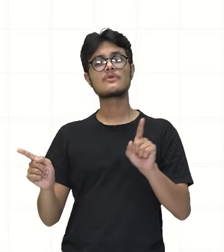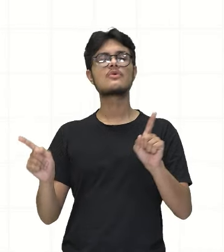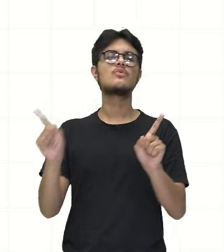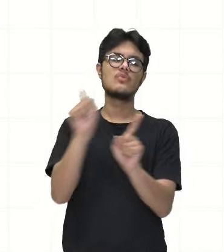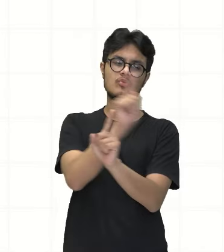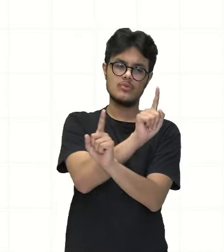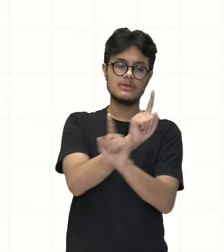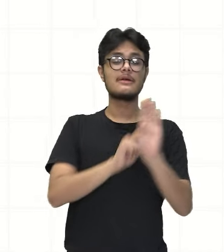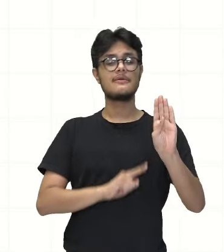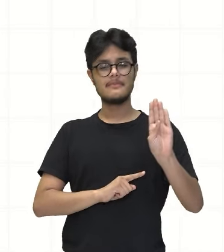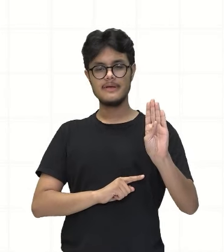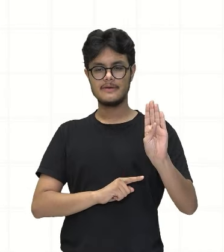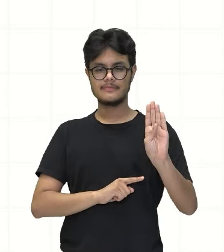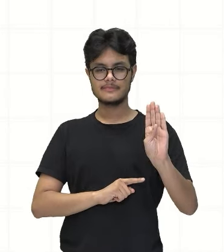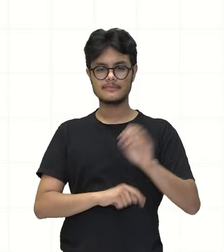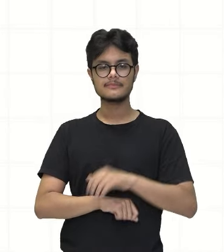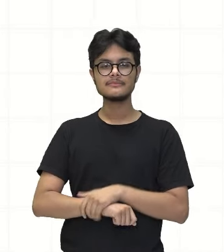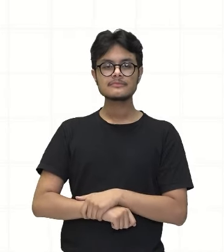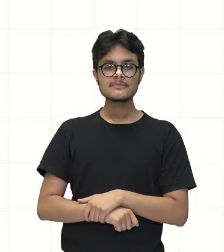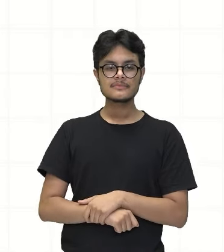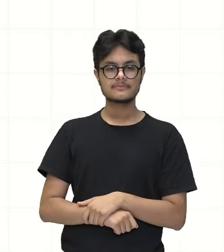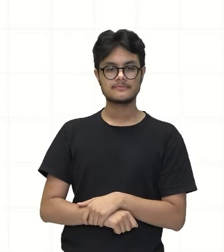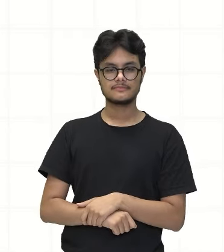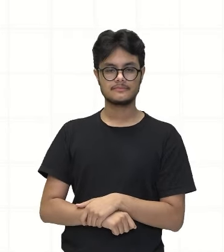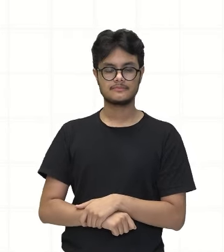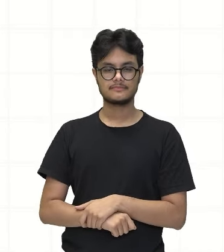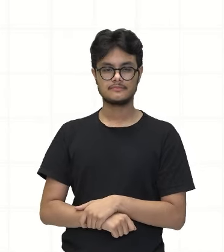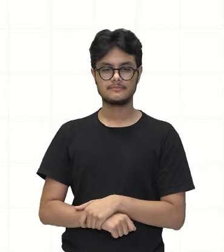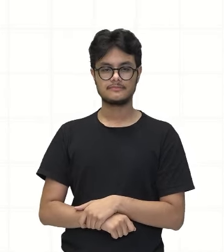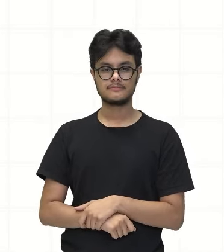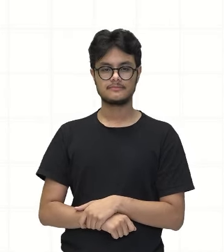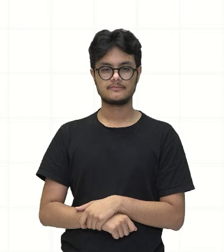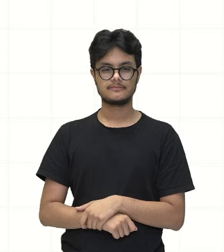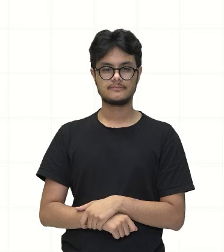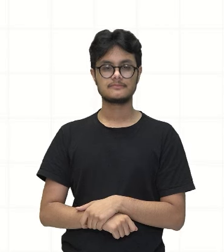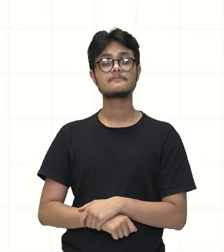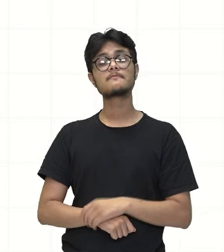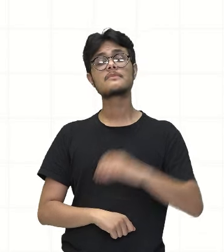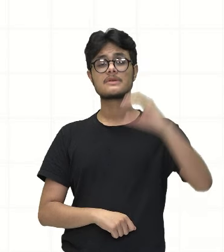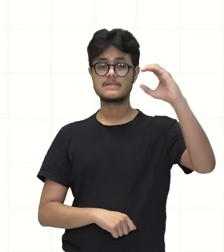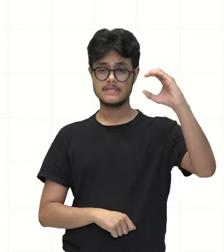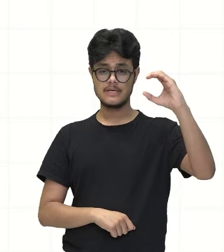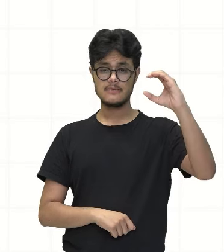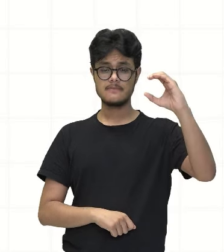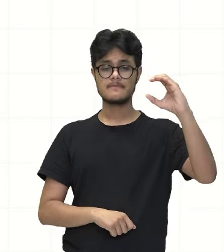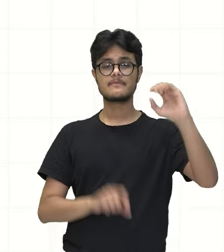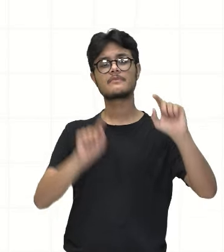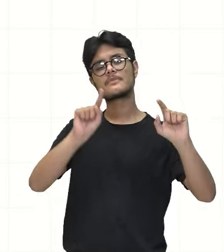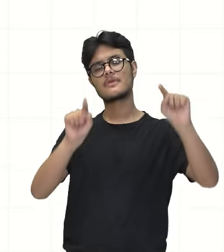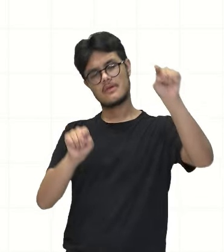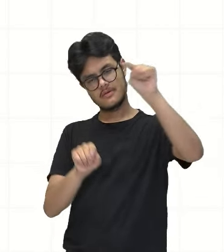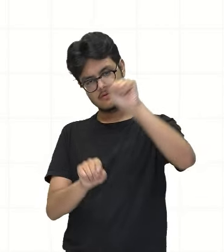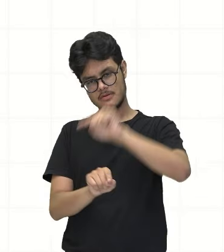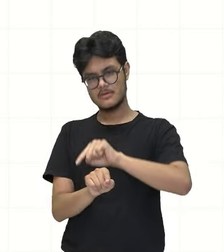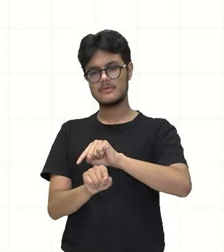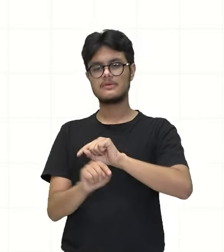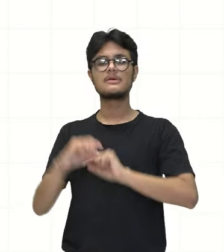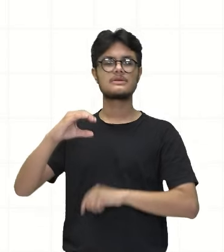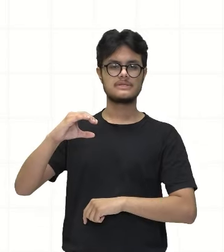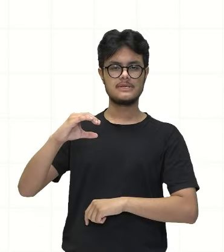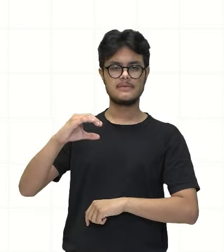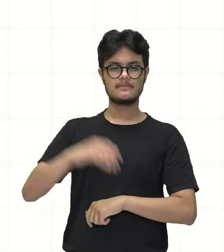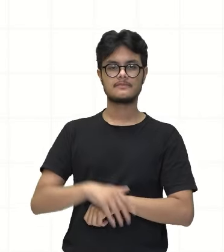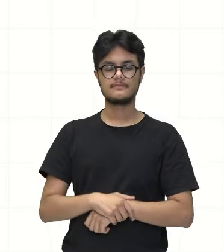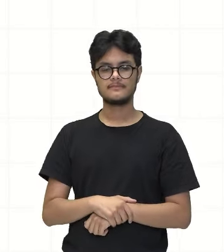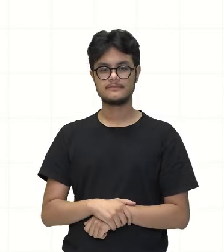ser o Bzinho, olha só, ele já está aí. E como esse é o vértice C, esse lado oposto vai ser o Czinho